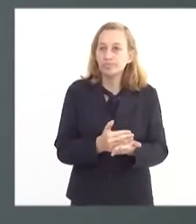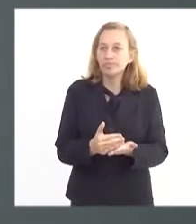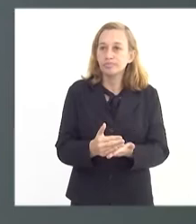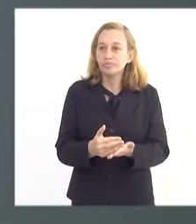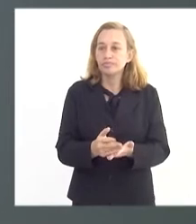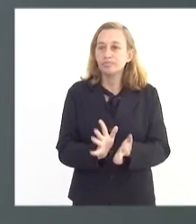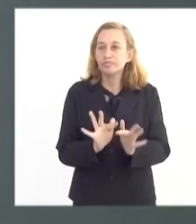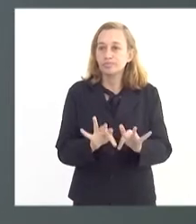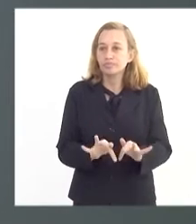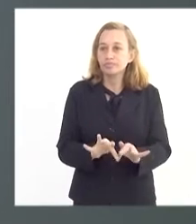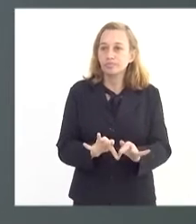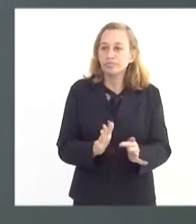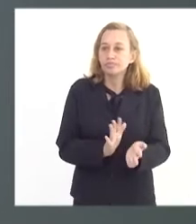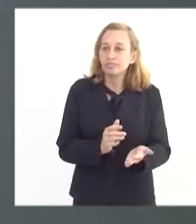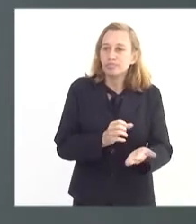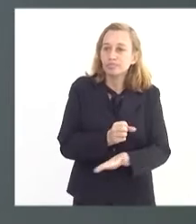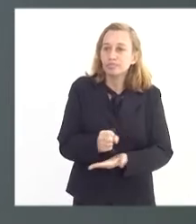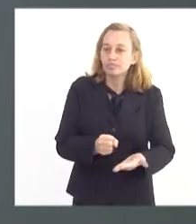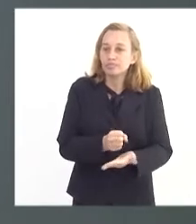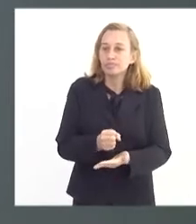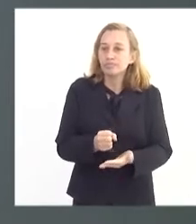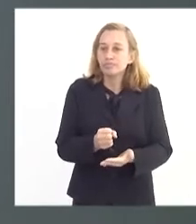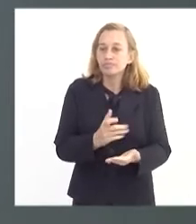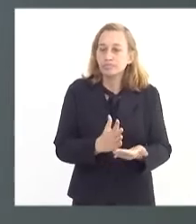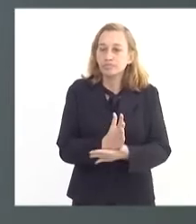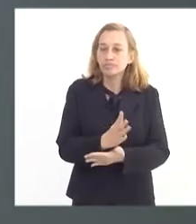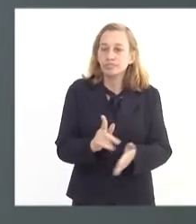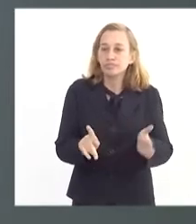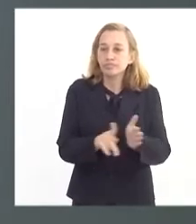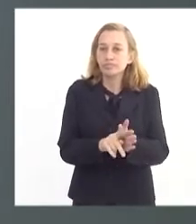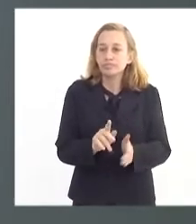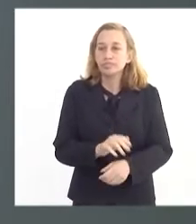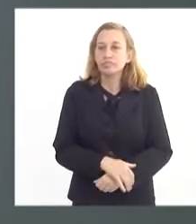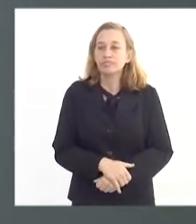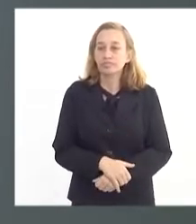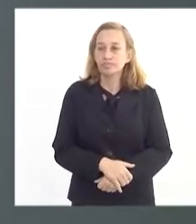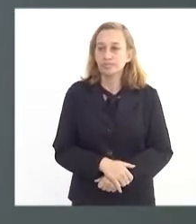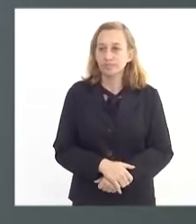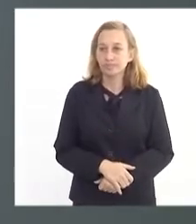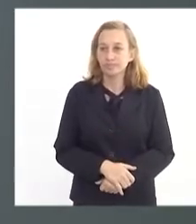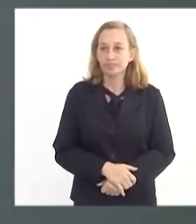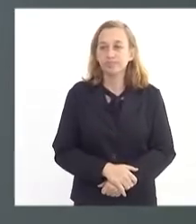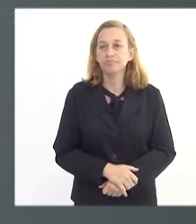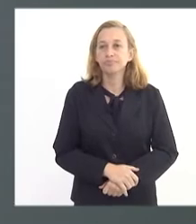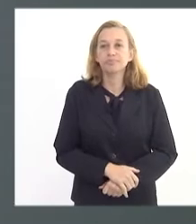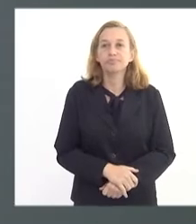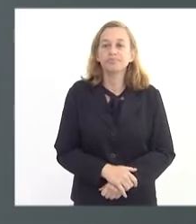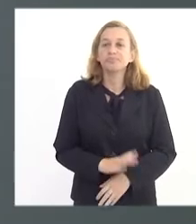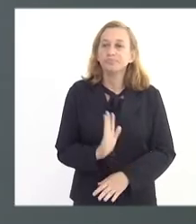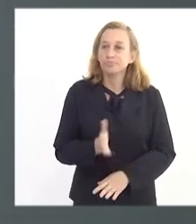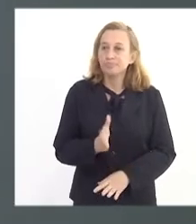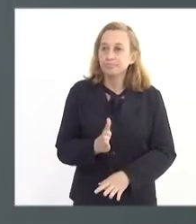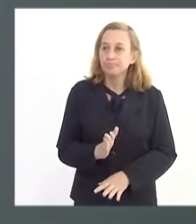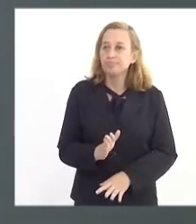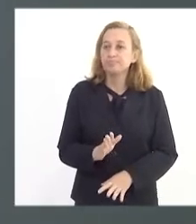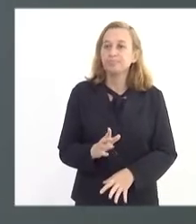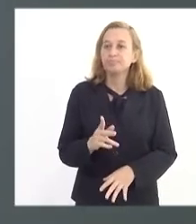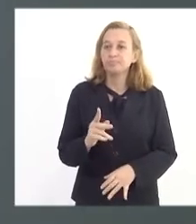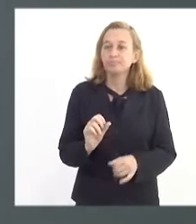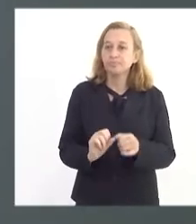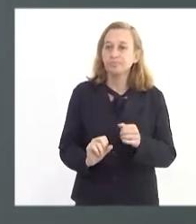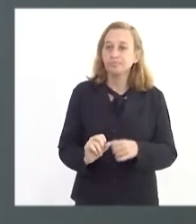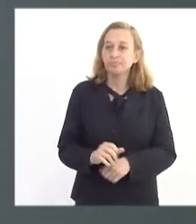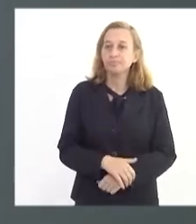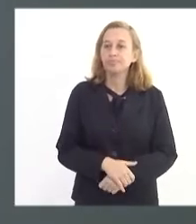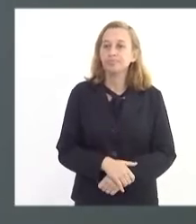execução, né? Porque a gente está na fase de aprovação do projeto. E aí está até que a gente já executou, né? Os